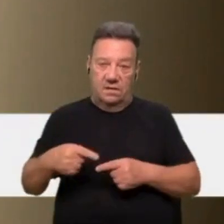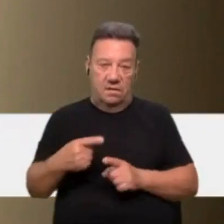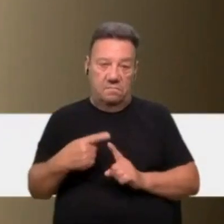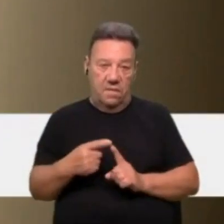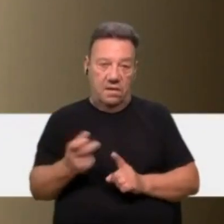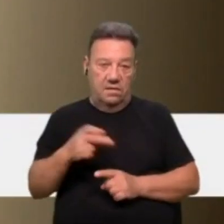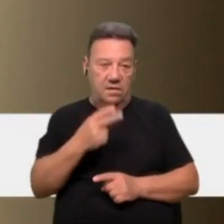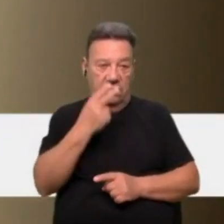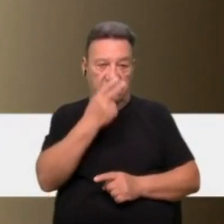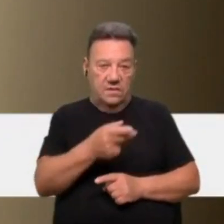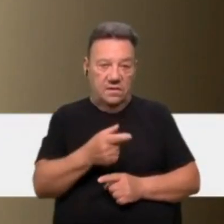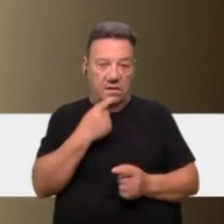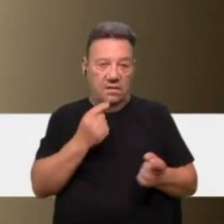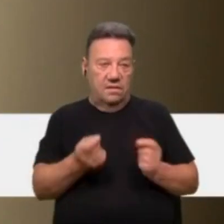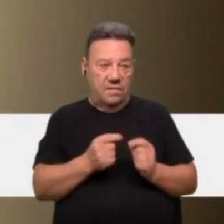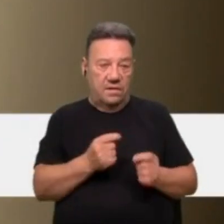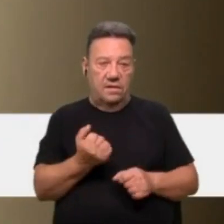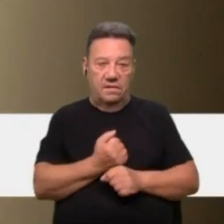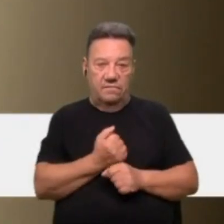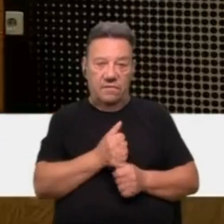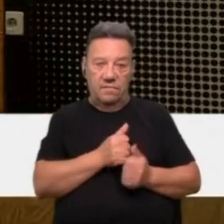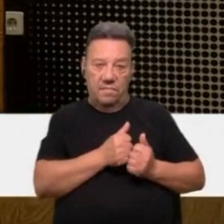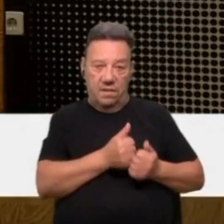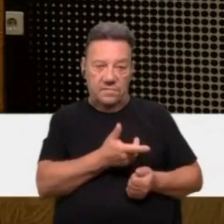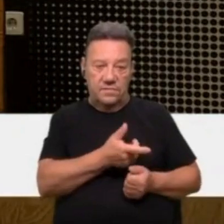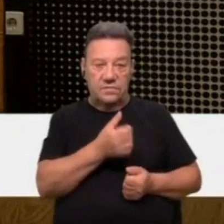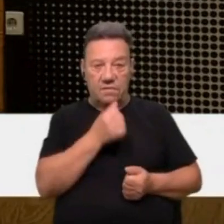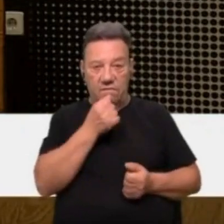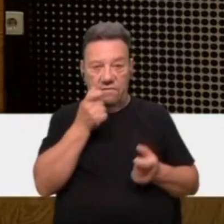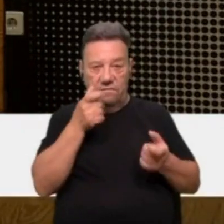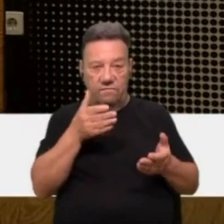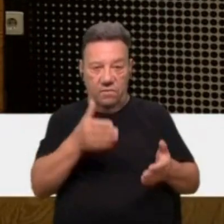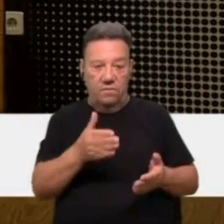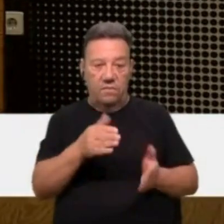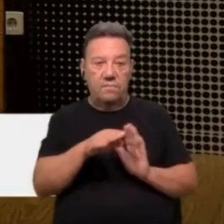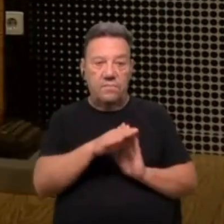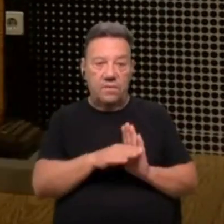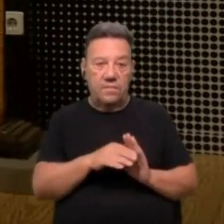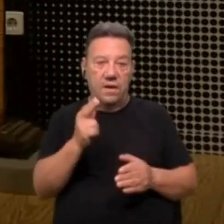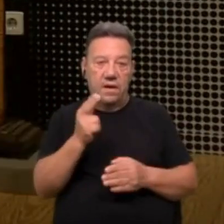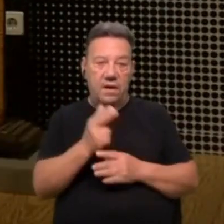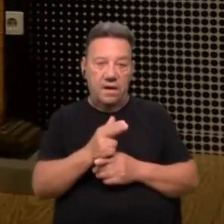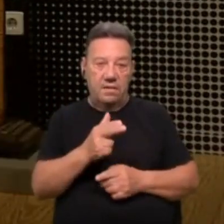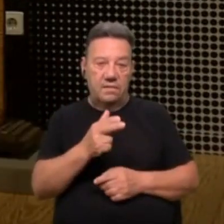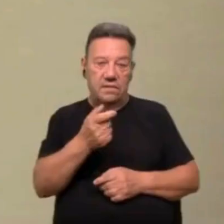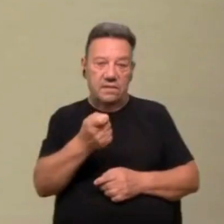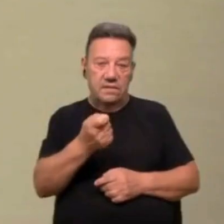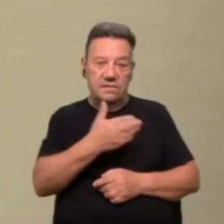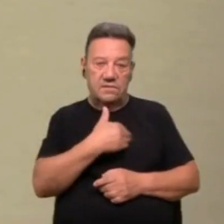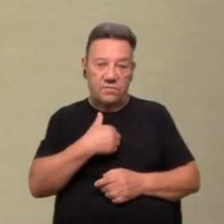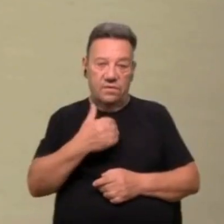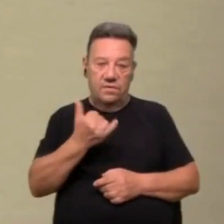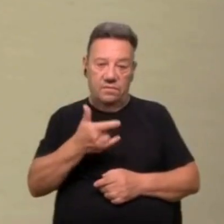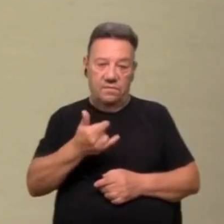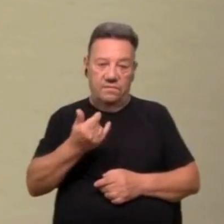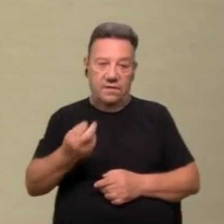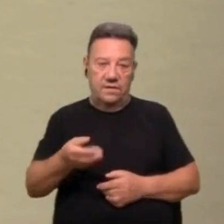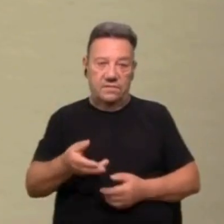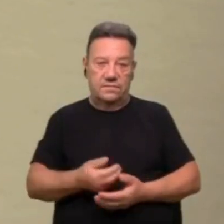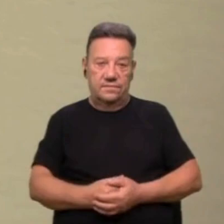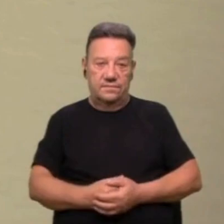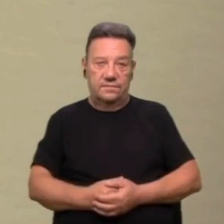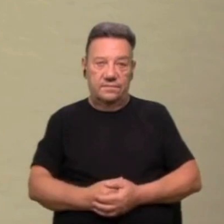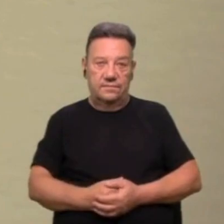em visitas, debates, atividades paralelas que são o foco do programa Arte e Saúde em 2023.